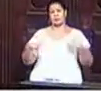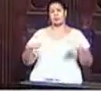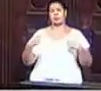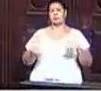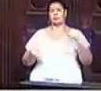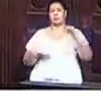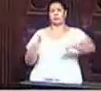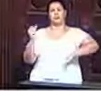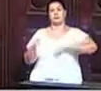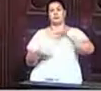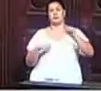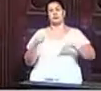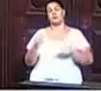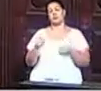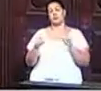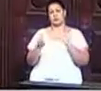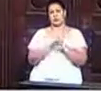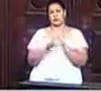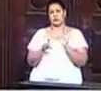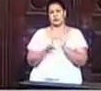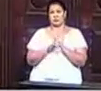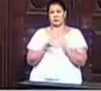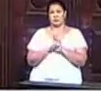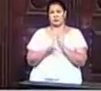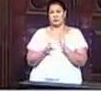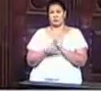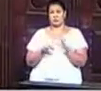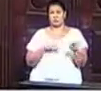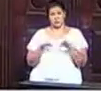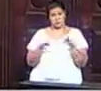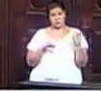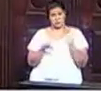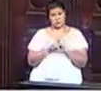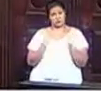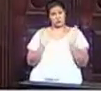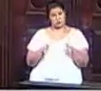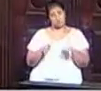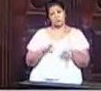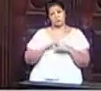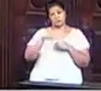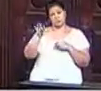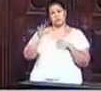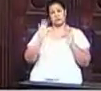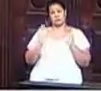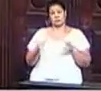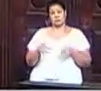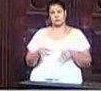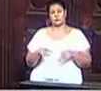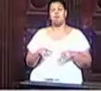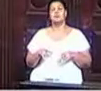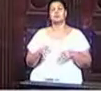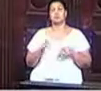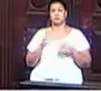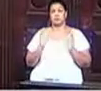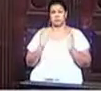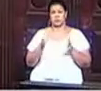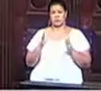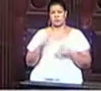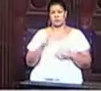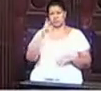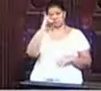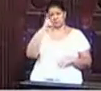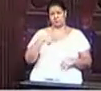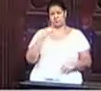mudar a legislação. Então mude-se a legislação. Aliás, há um projeto de lei já protocolado, e eu acho que Vossa Excelência, inclusive, deverá requerer a coautoria